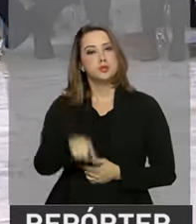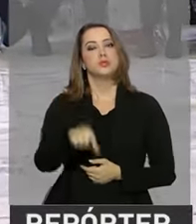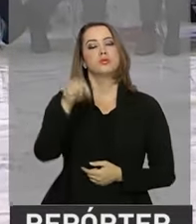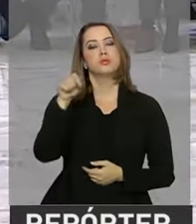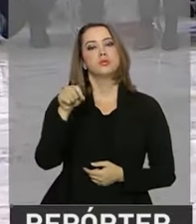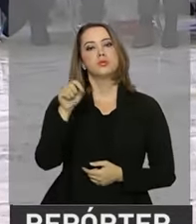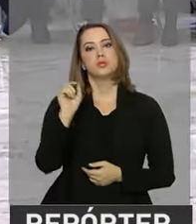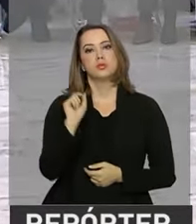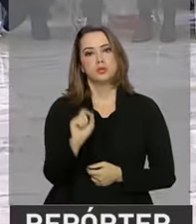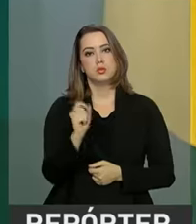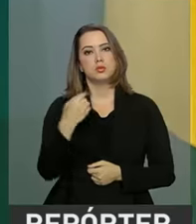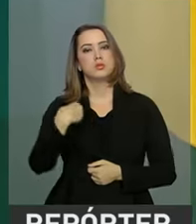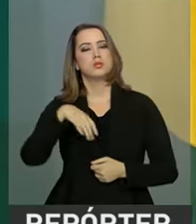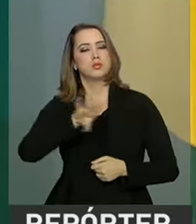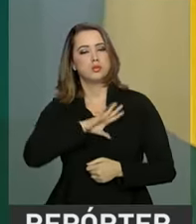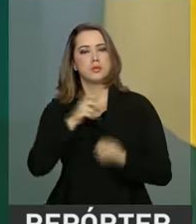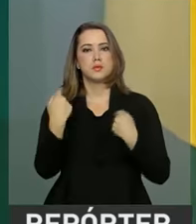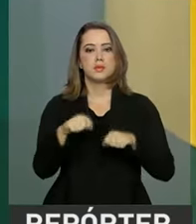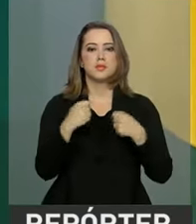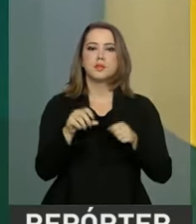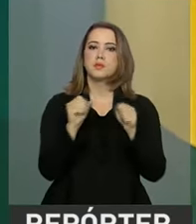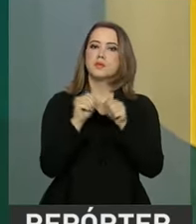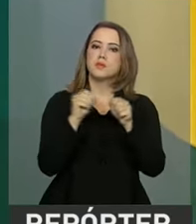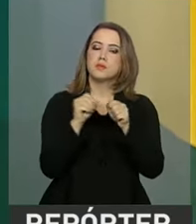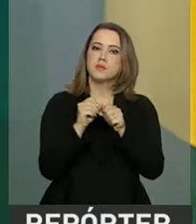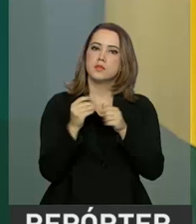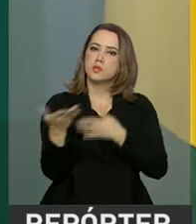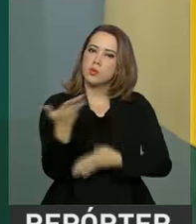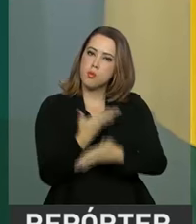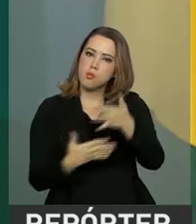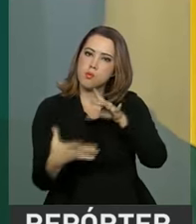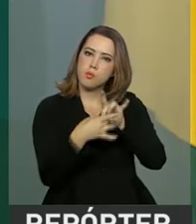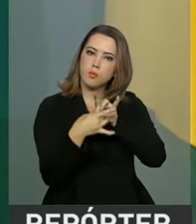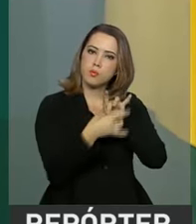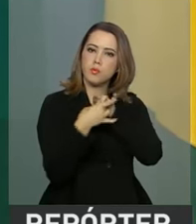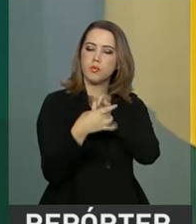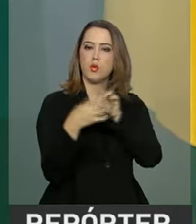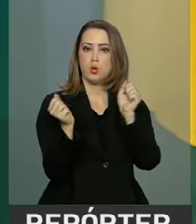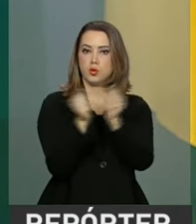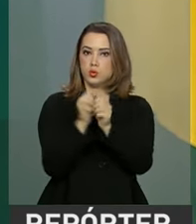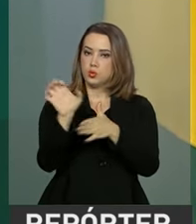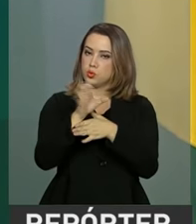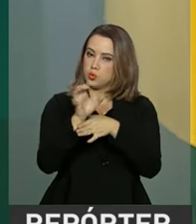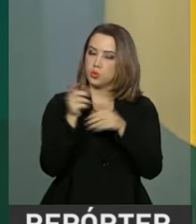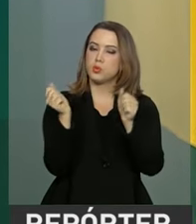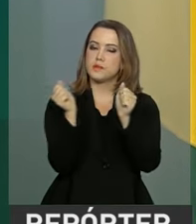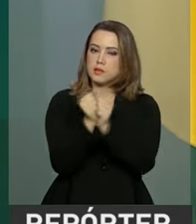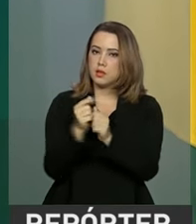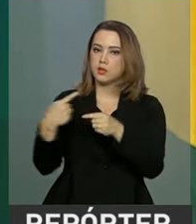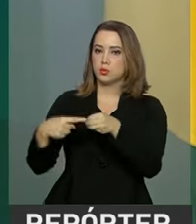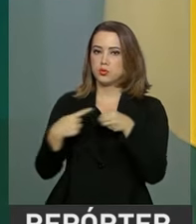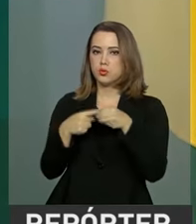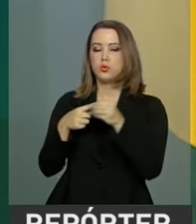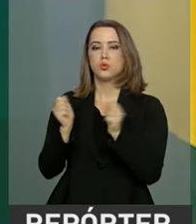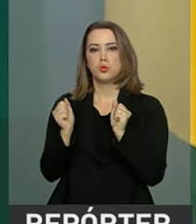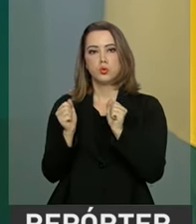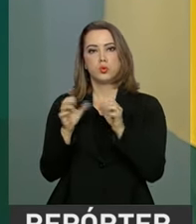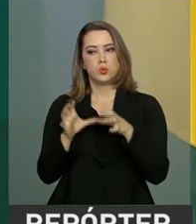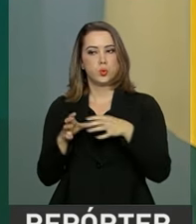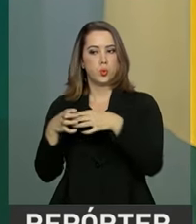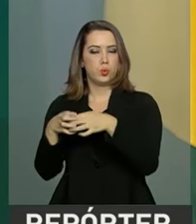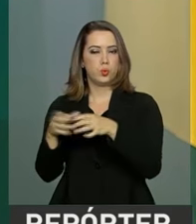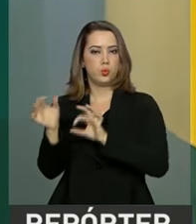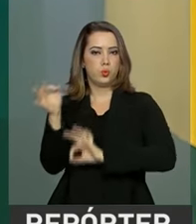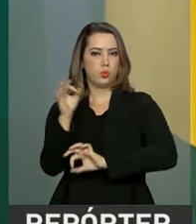que nós deveríamos fazer uma composição com os estados Federados e tudo isso capitado pela área econômica pelo Meres